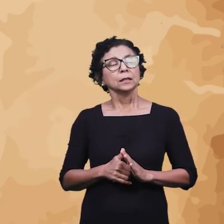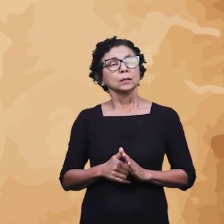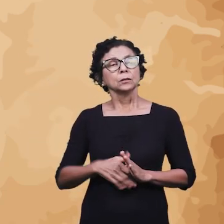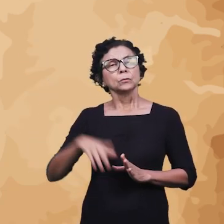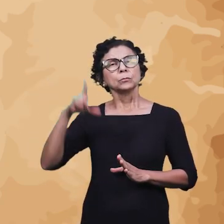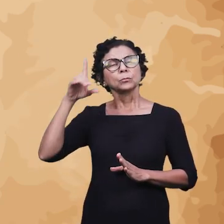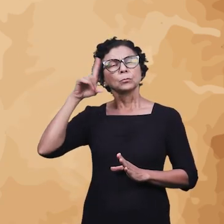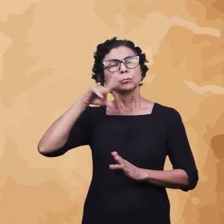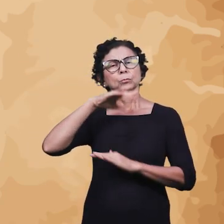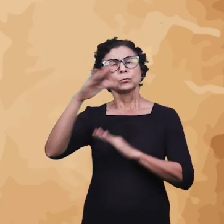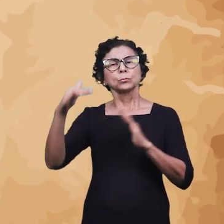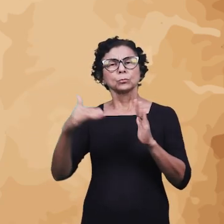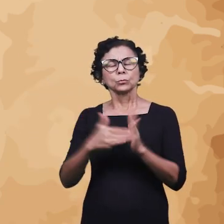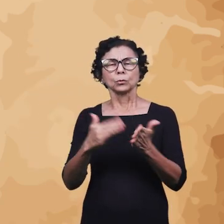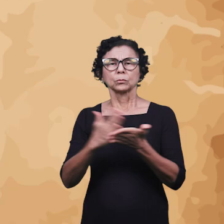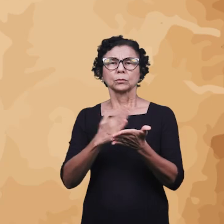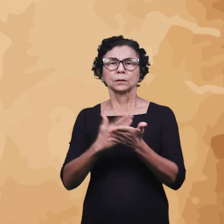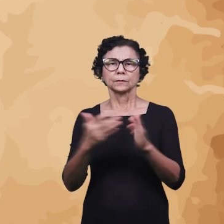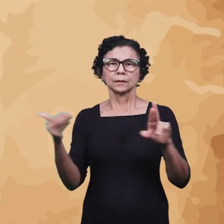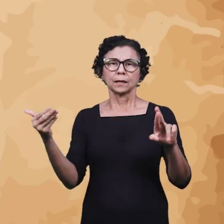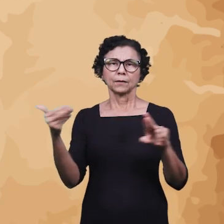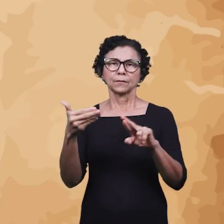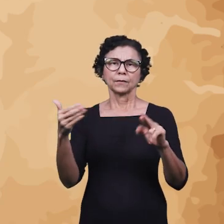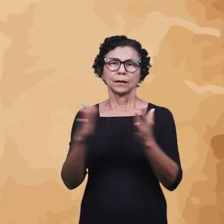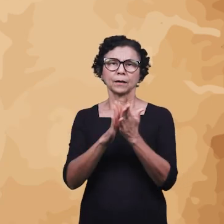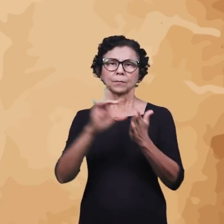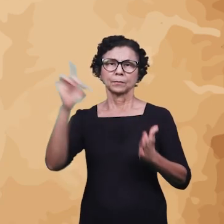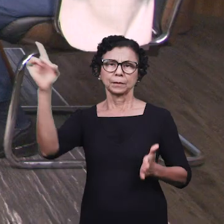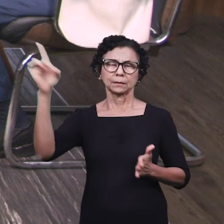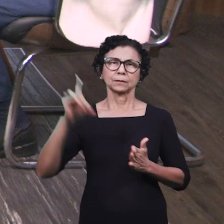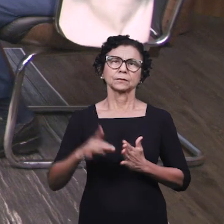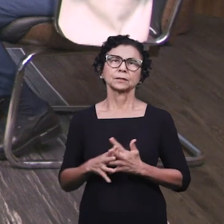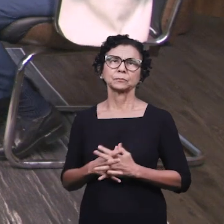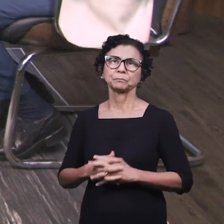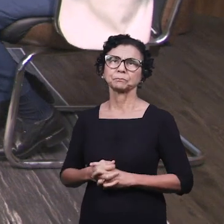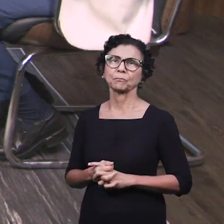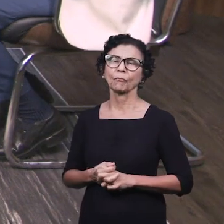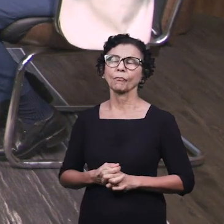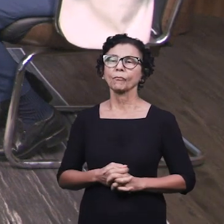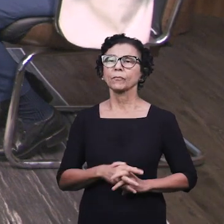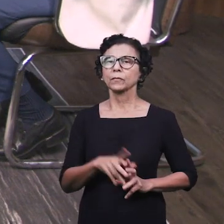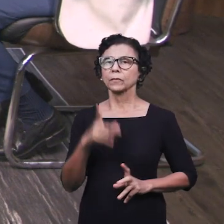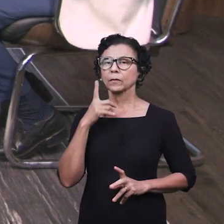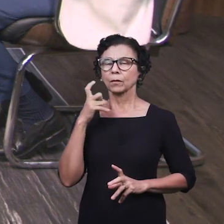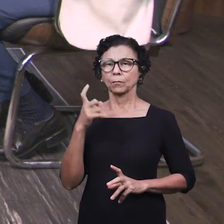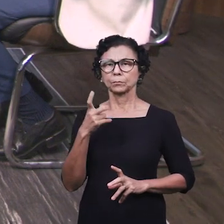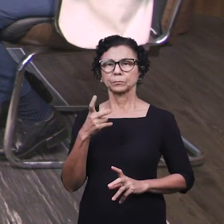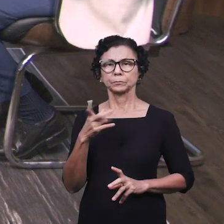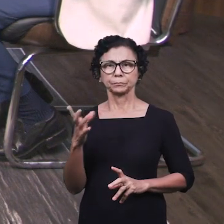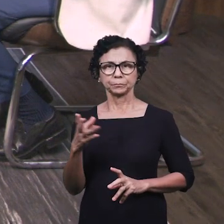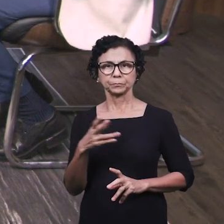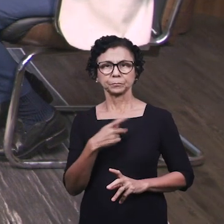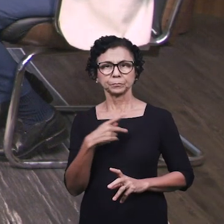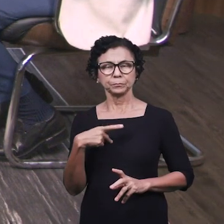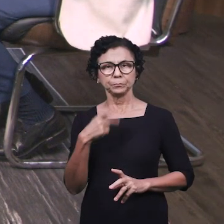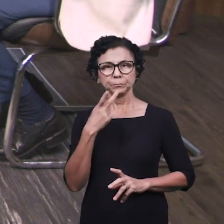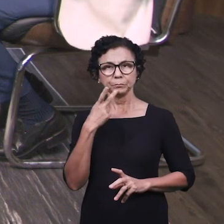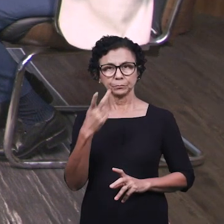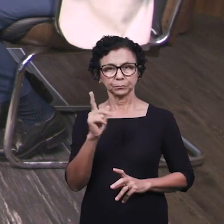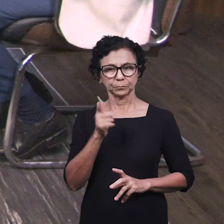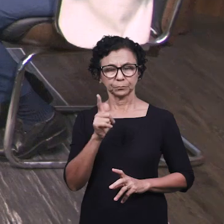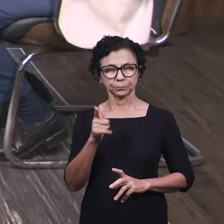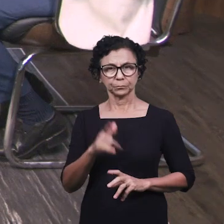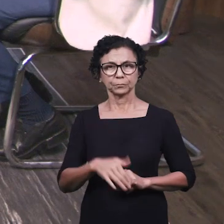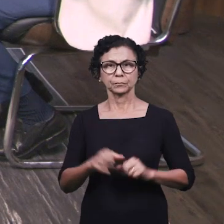todo dia sobre a palavra, e vai ser pouco ainda. Interessante um aspecto, pastor Deus, que você falou, eles venceram pelo sangue e pela